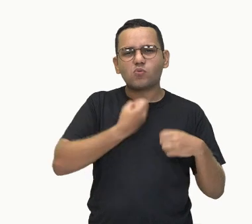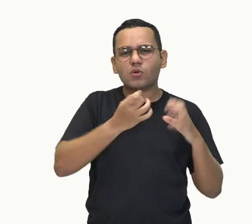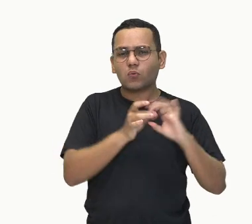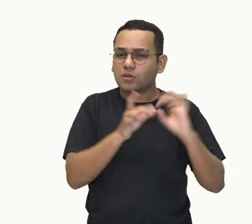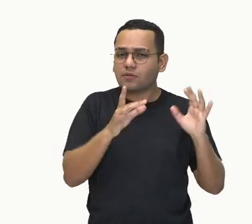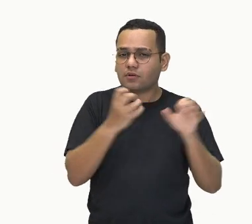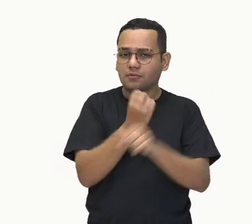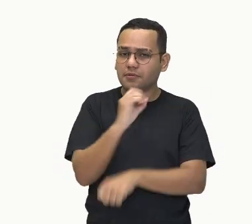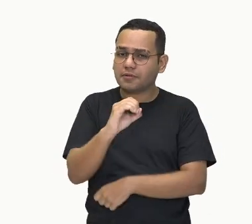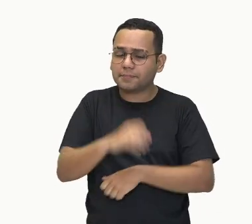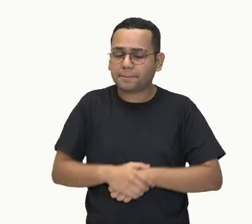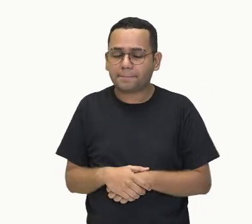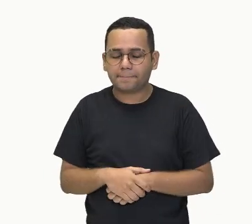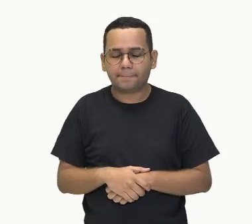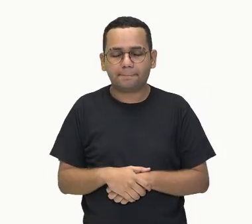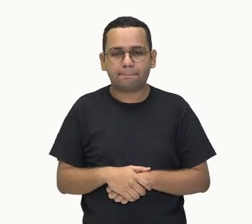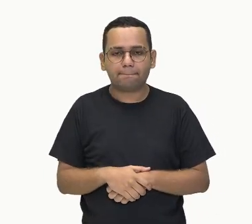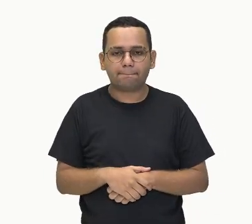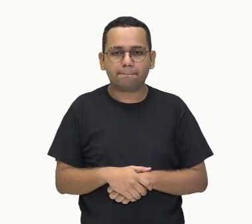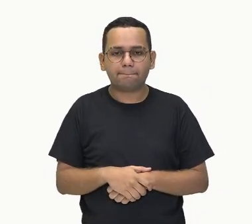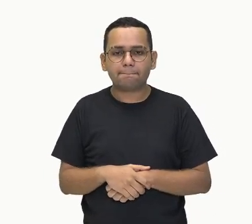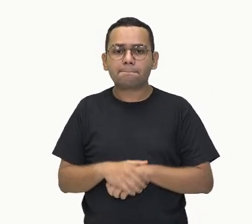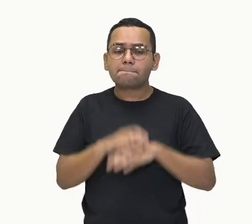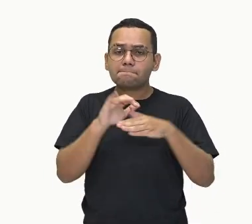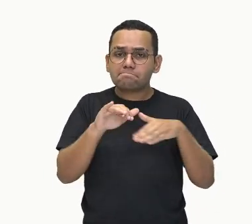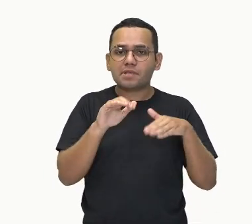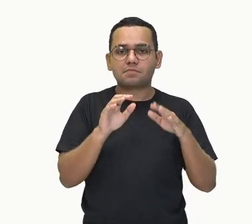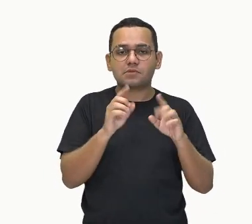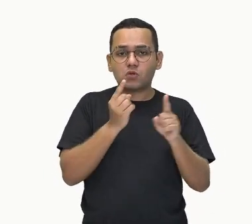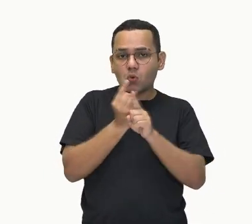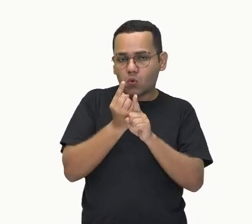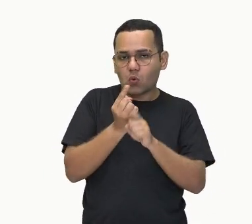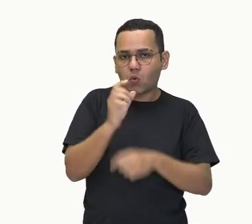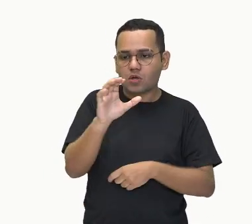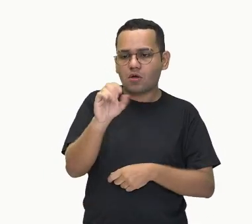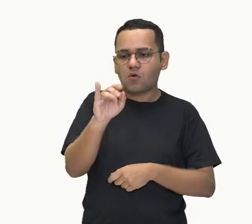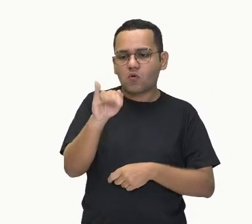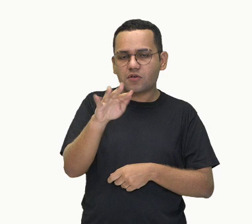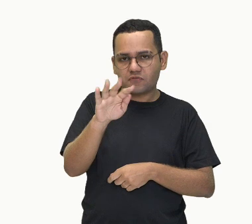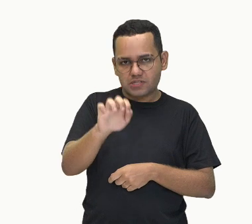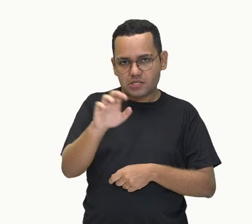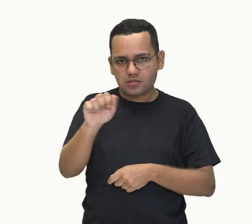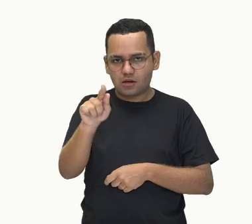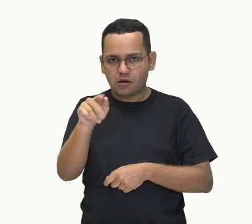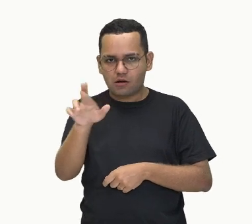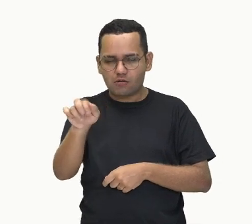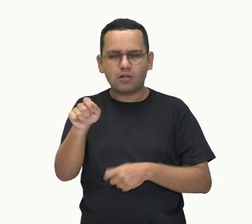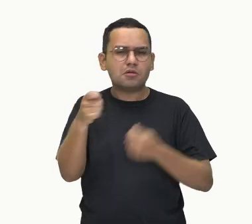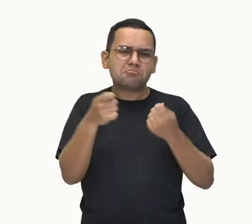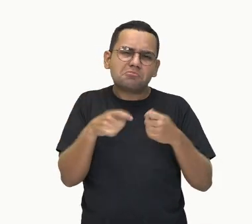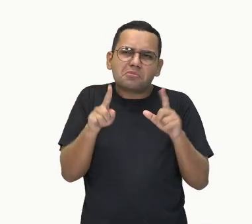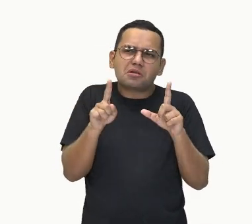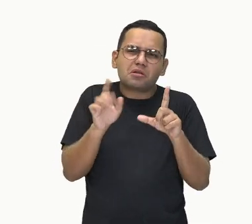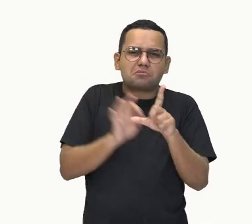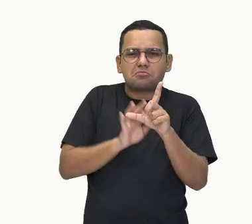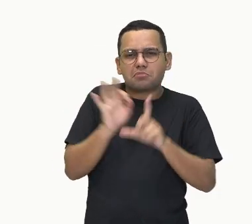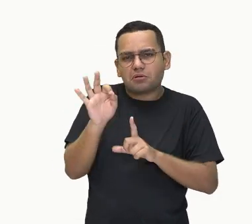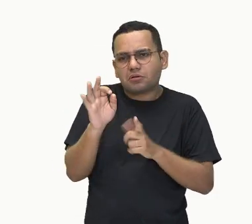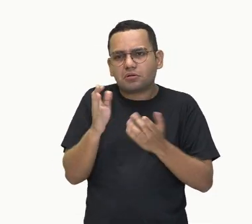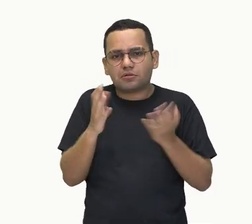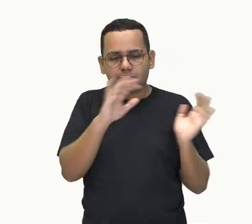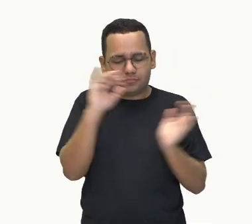geral, o coeficiente angular, sem precisar de plano cartesiano, sem saber, sem precisar,